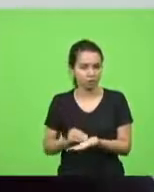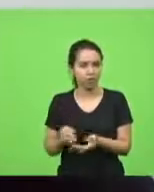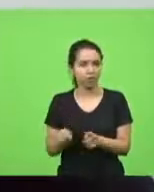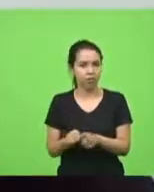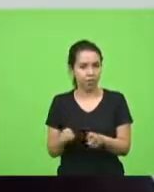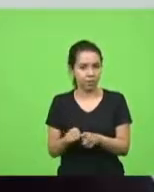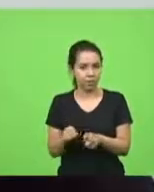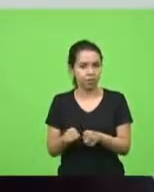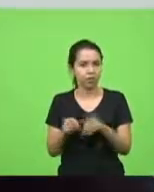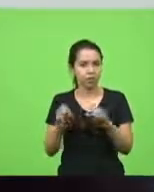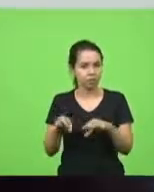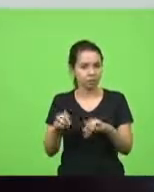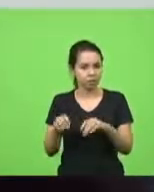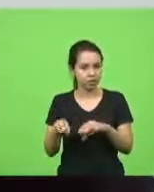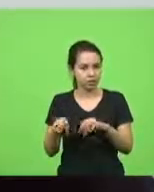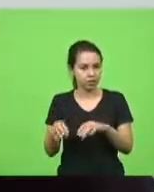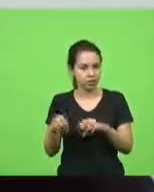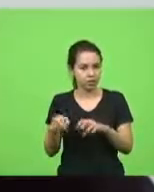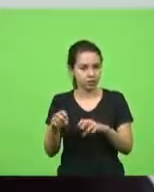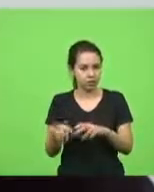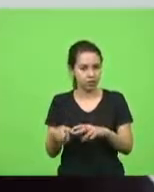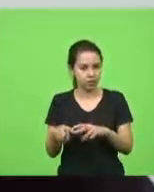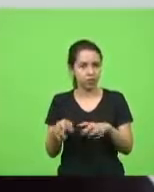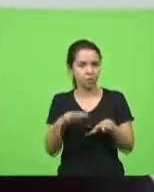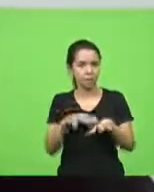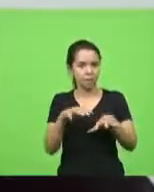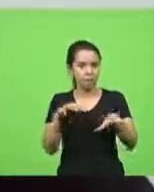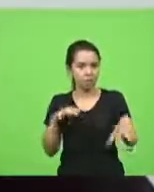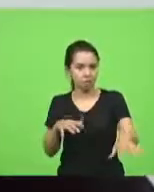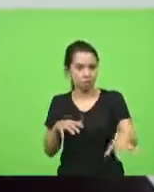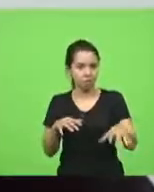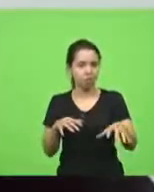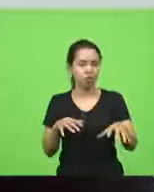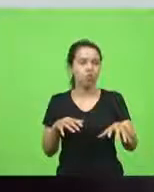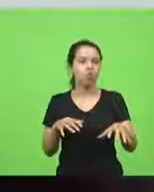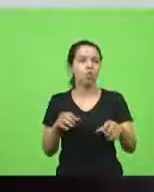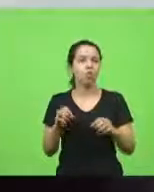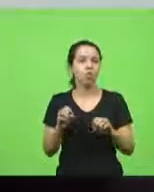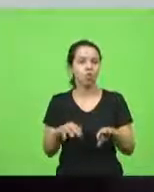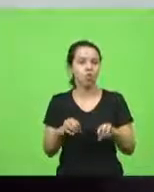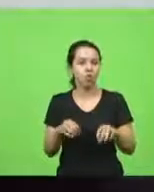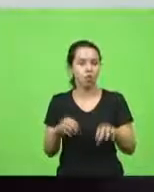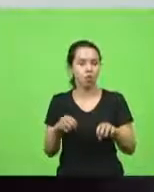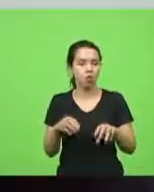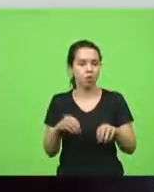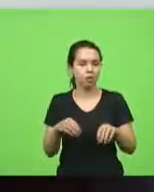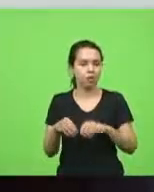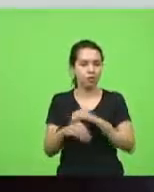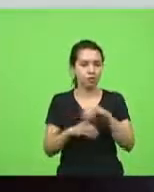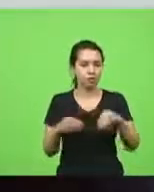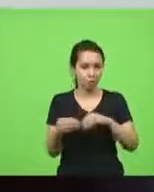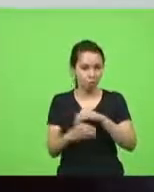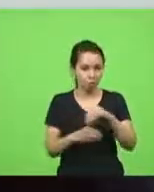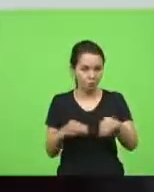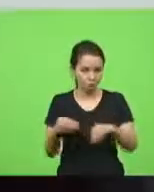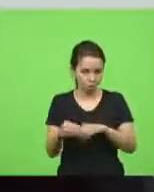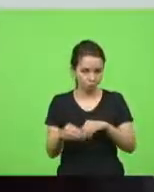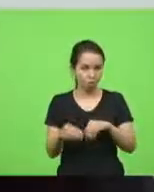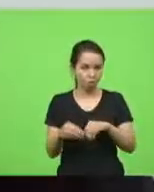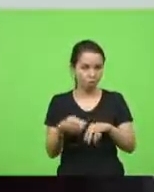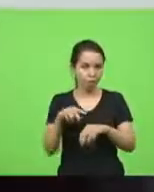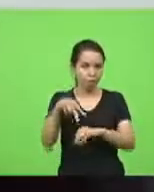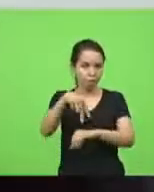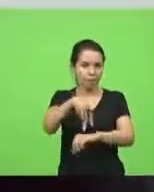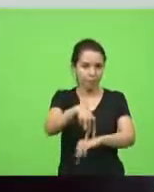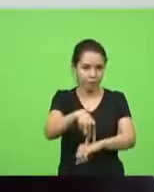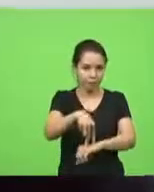3 modalidades, com precaríssimas condições. Por que que eu falo as 3? Porque no